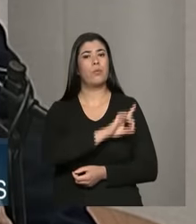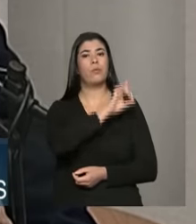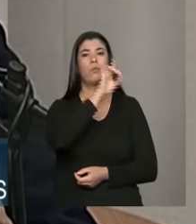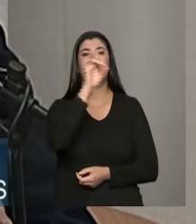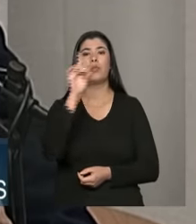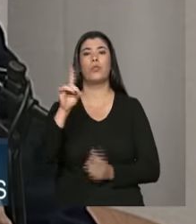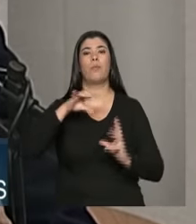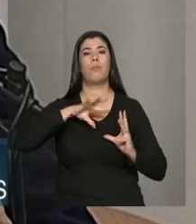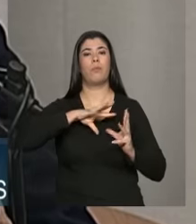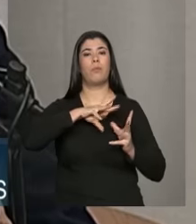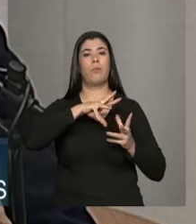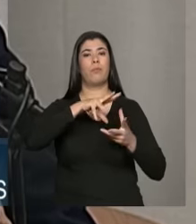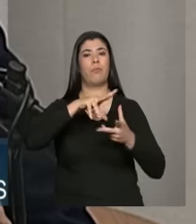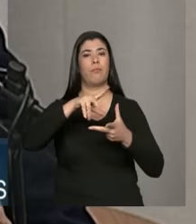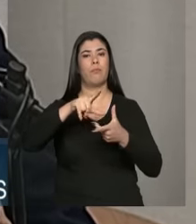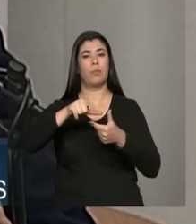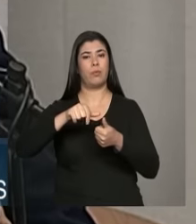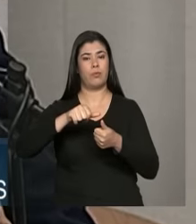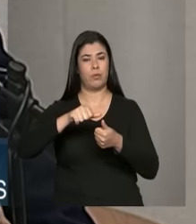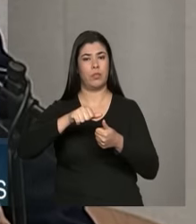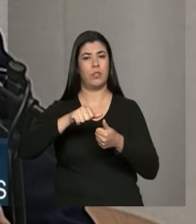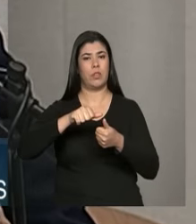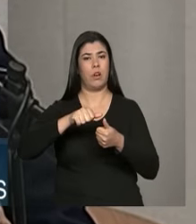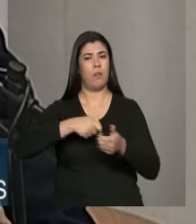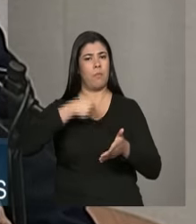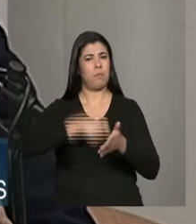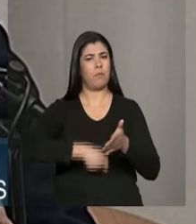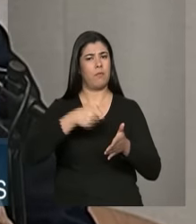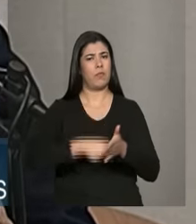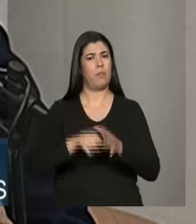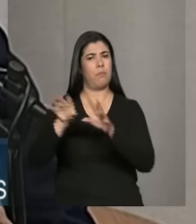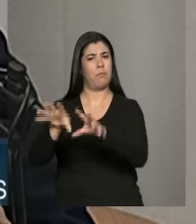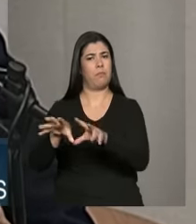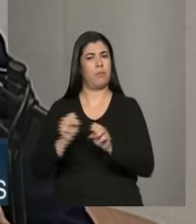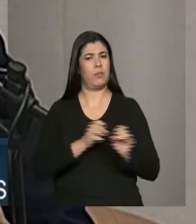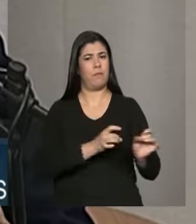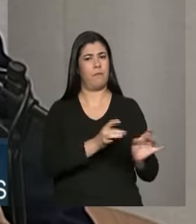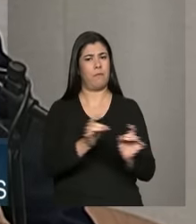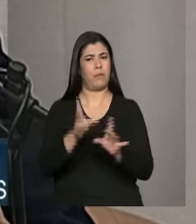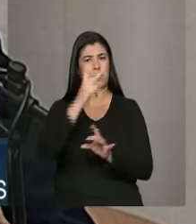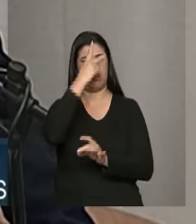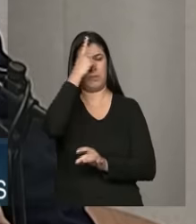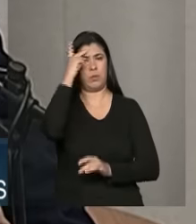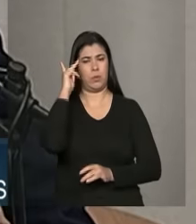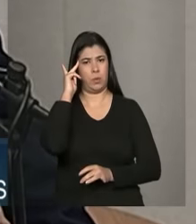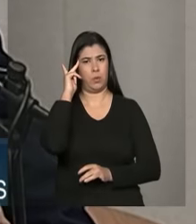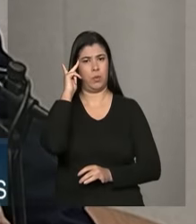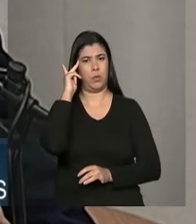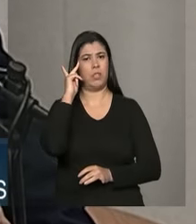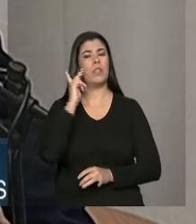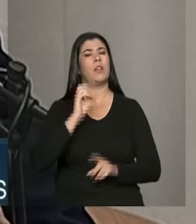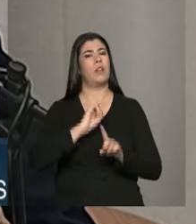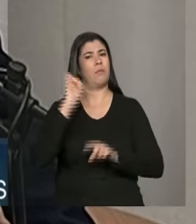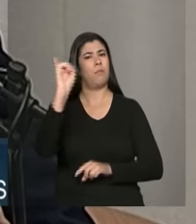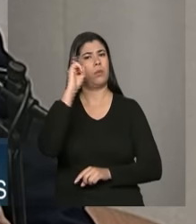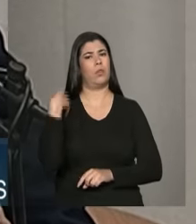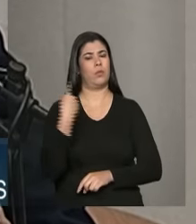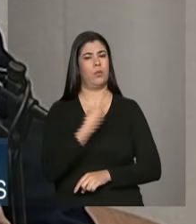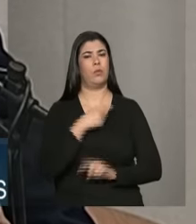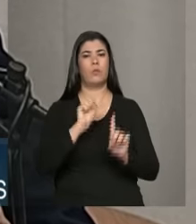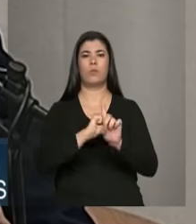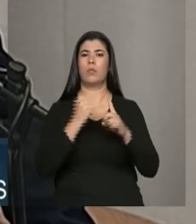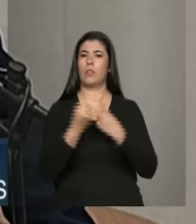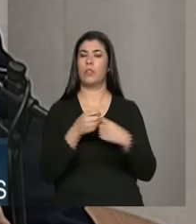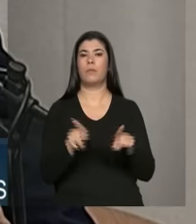eh de enfrentamento ao tráfico de pessoas fazer essa sensibilização à sociedade é extremamente importante né